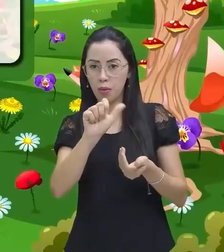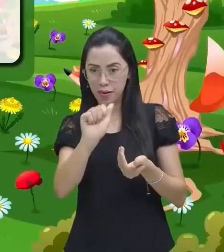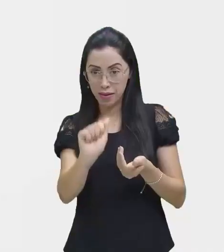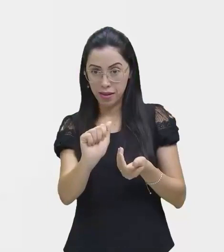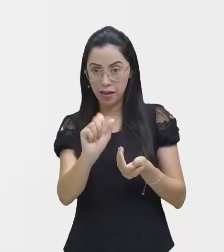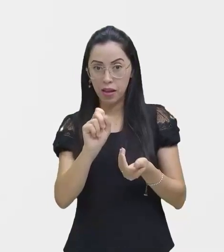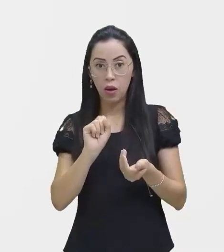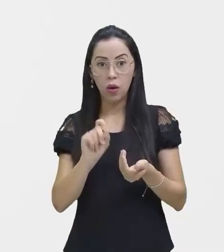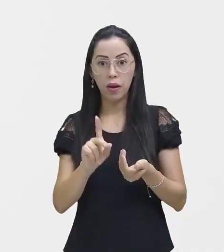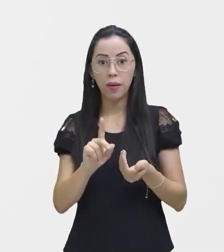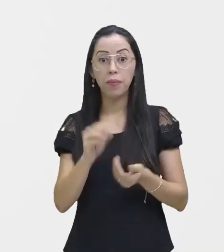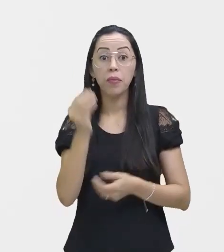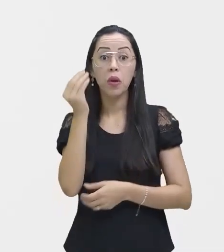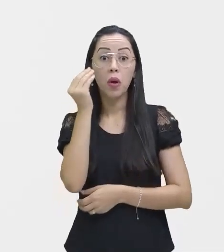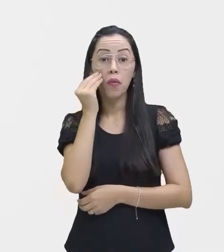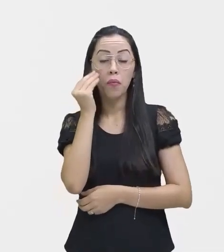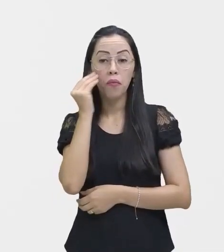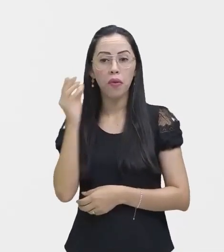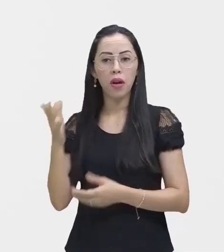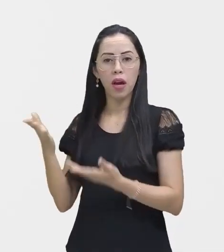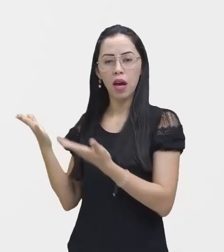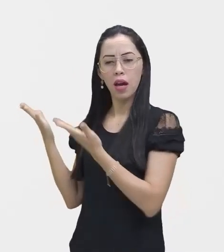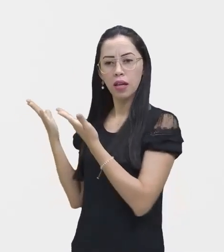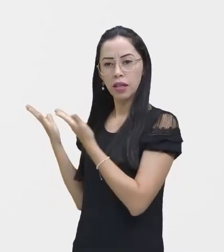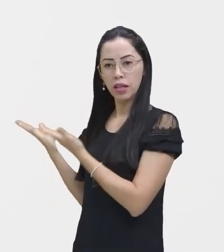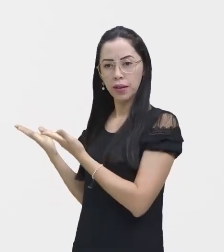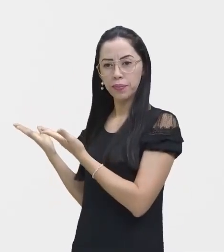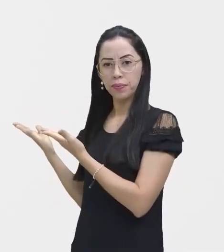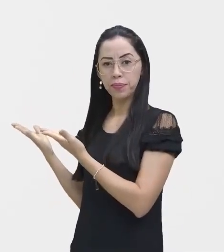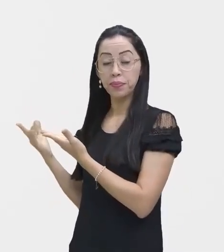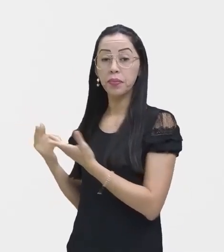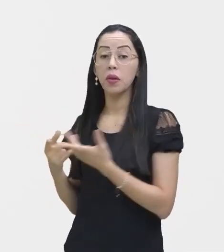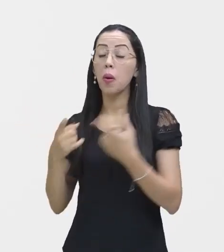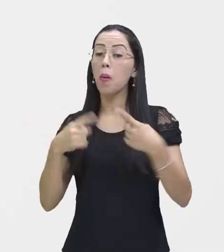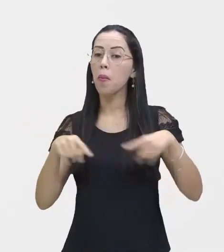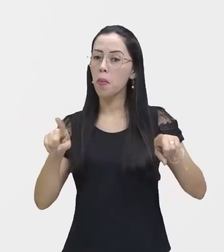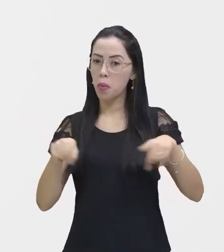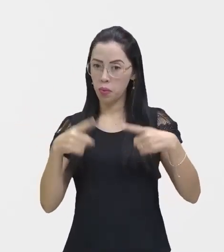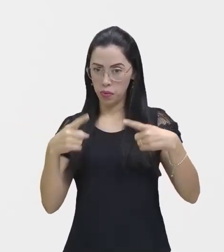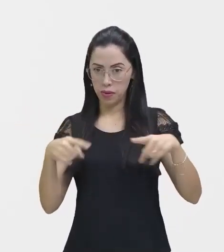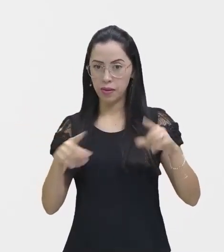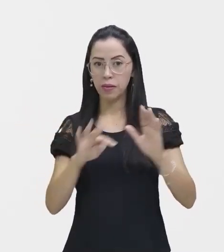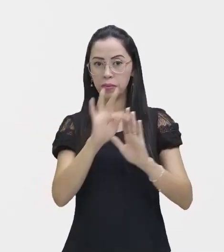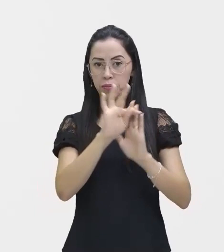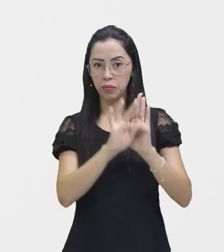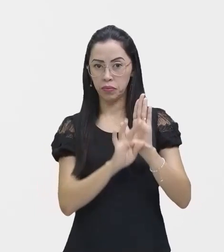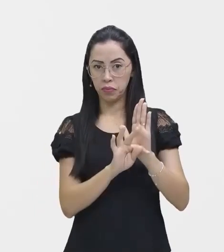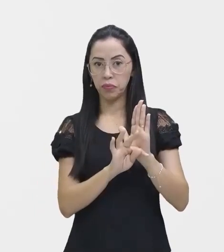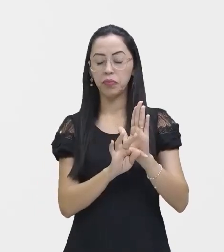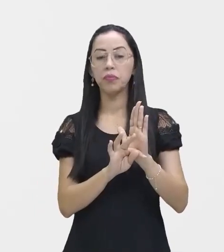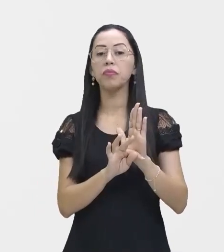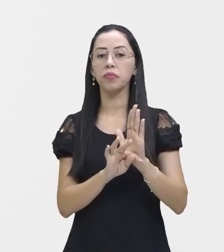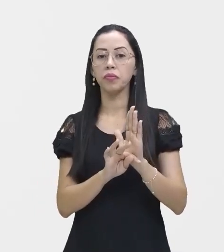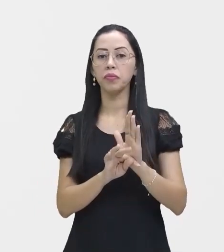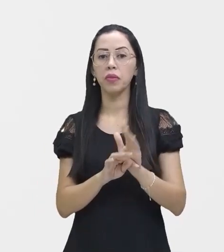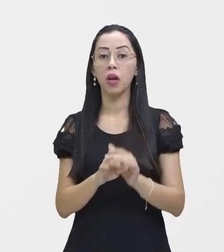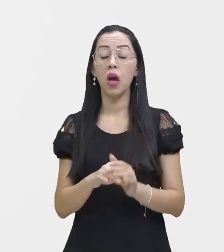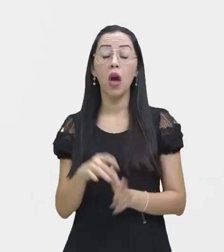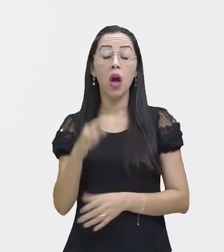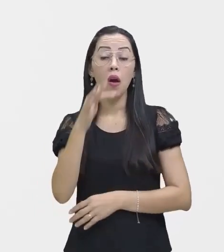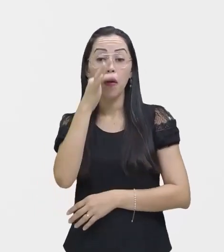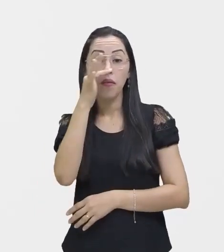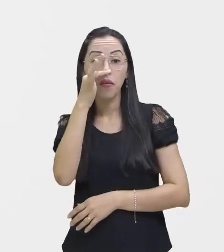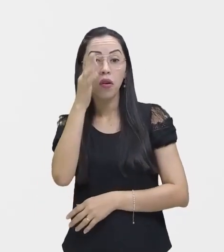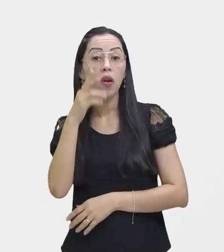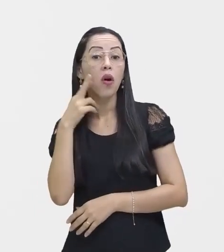musiquinha? A Linda Rosa Juvenil. A linda rosa